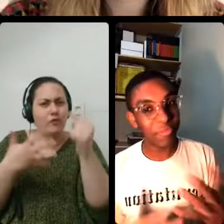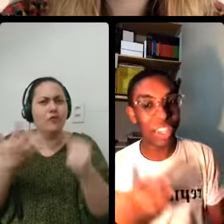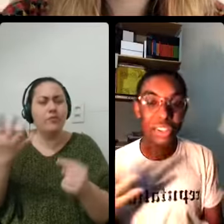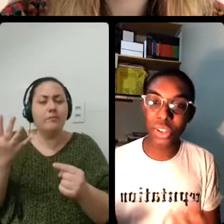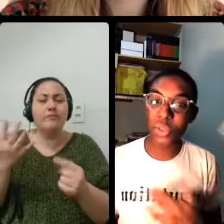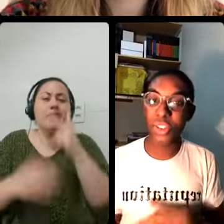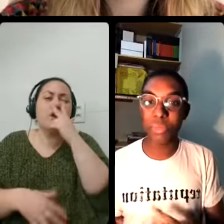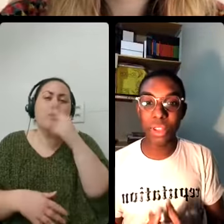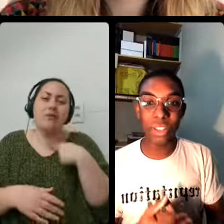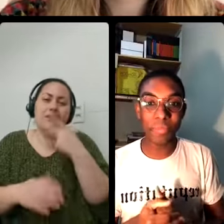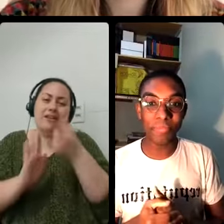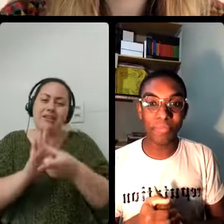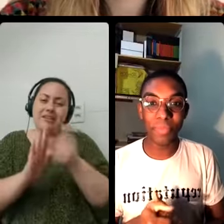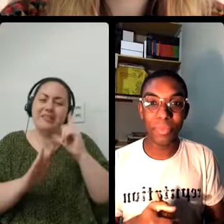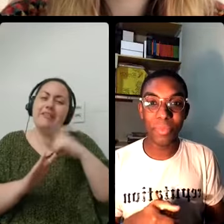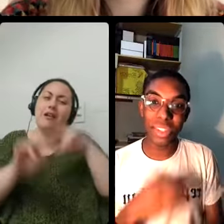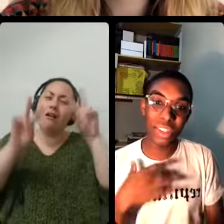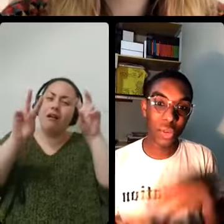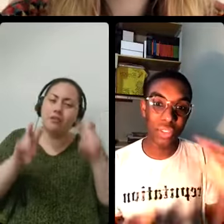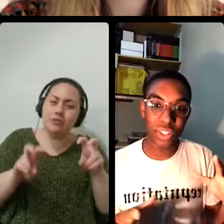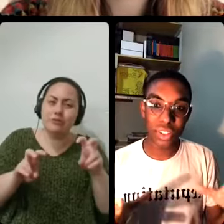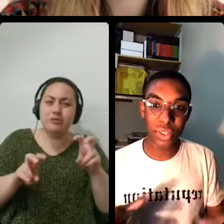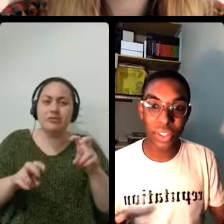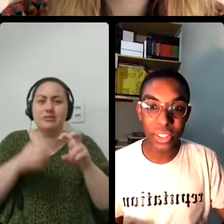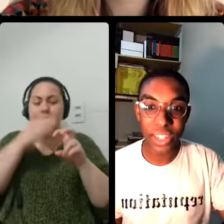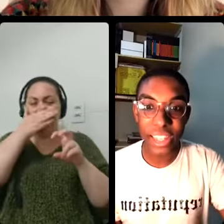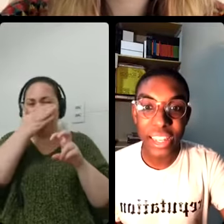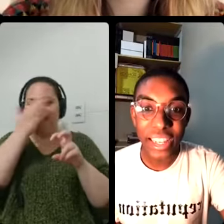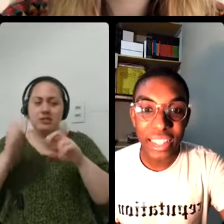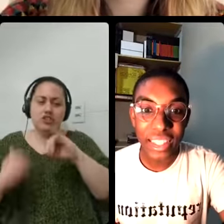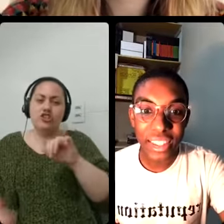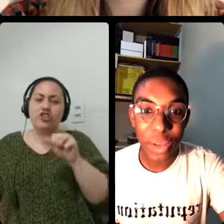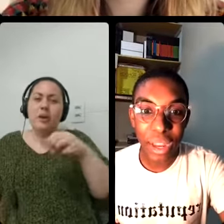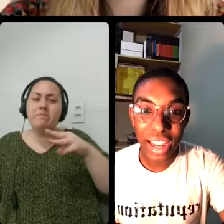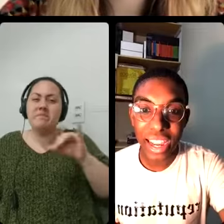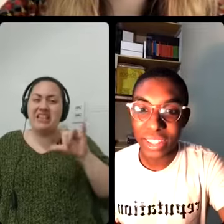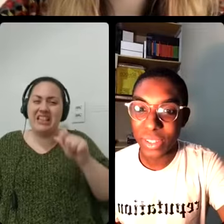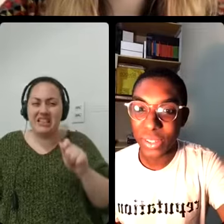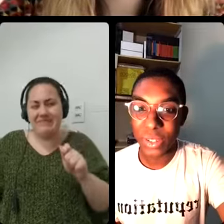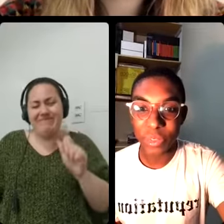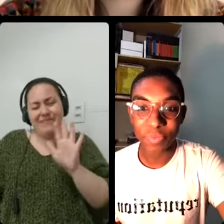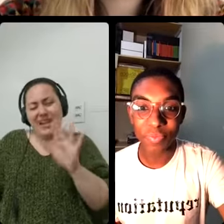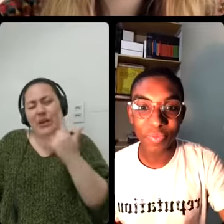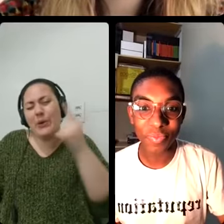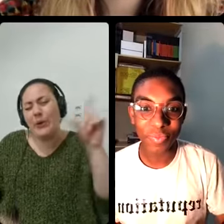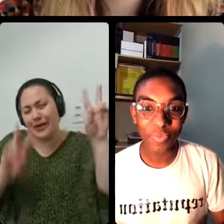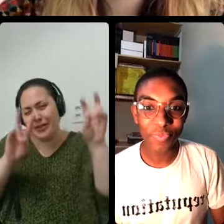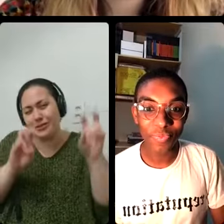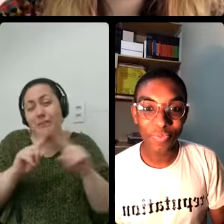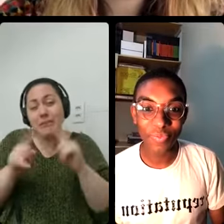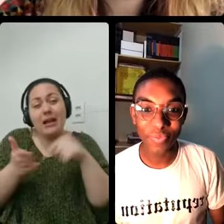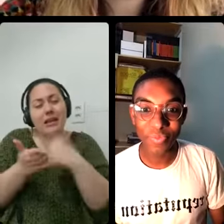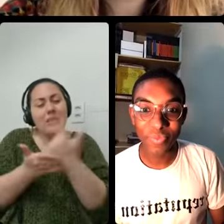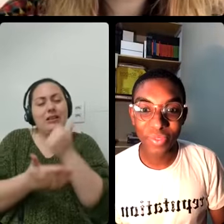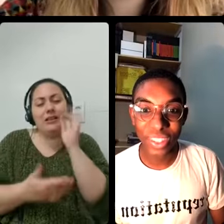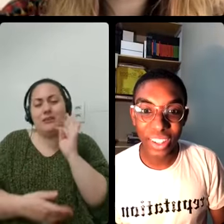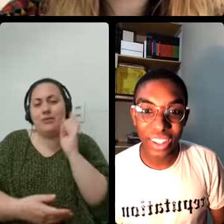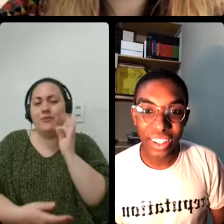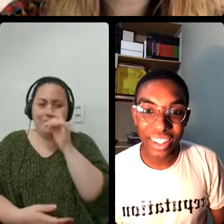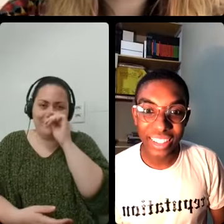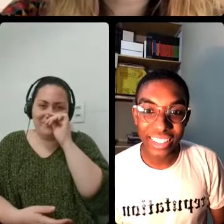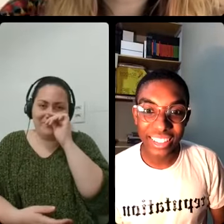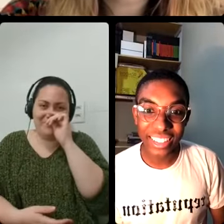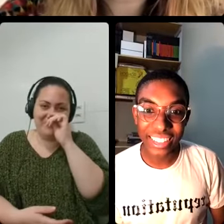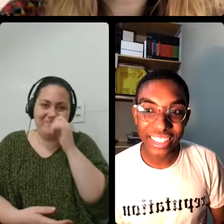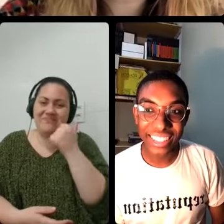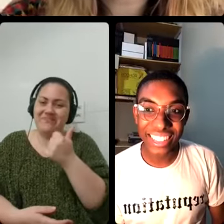tem questões com a Djamila, mas aí são outras questões que são bem legais. Tá bem, fiquei